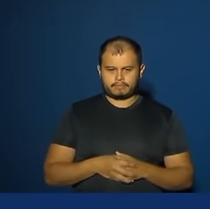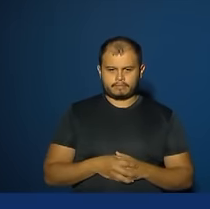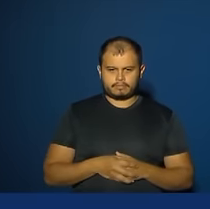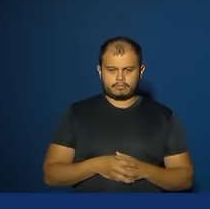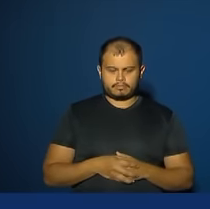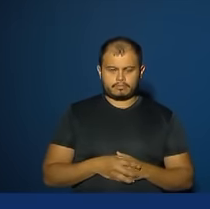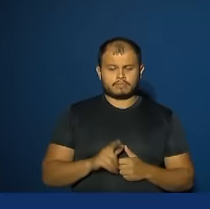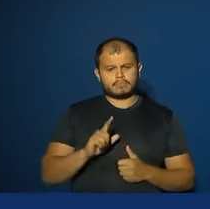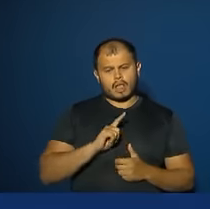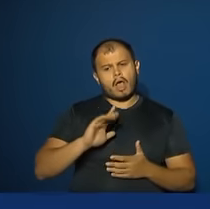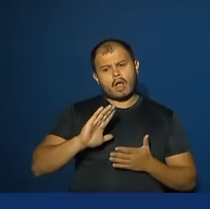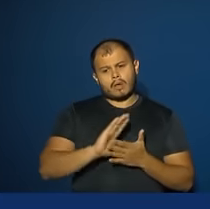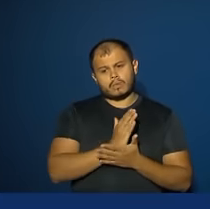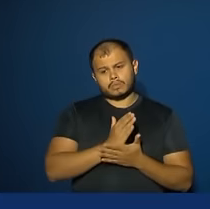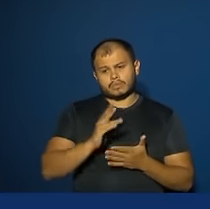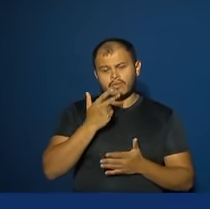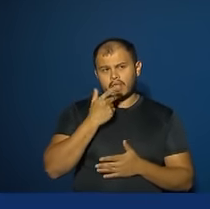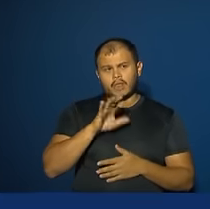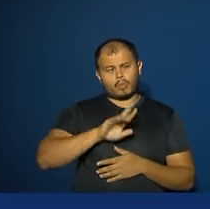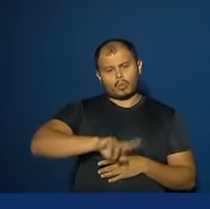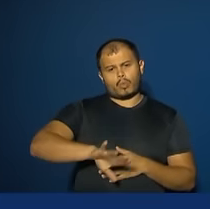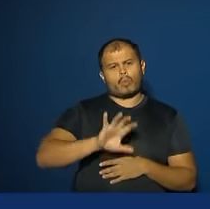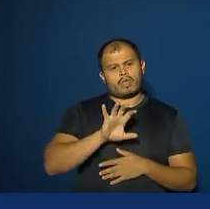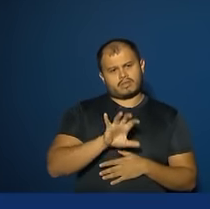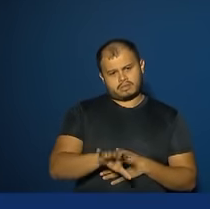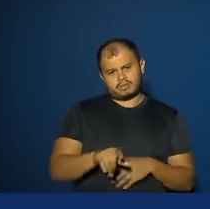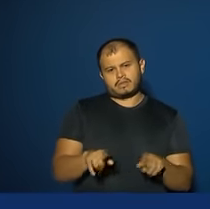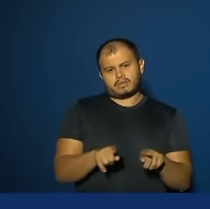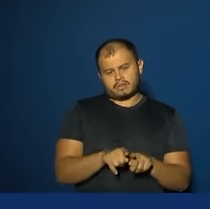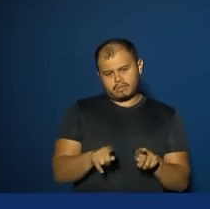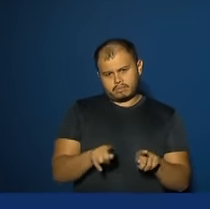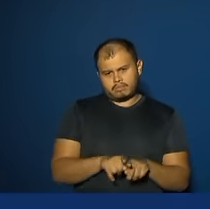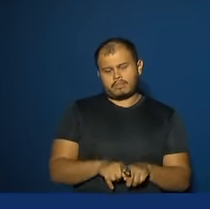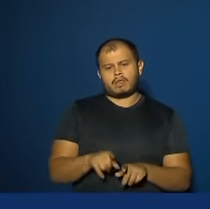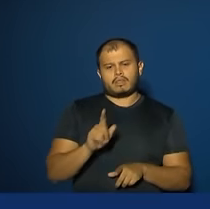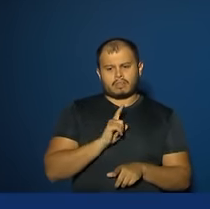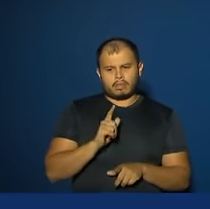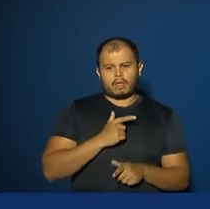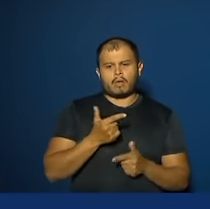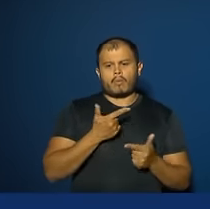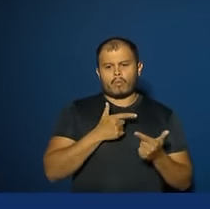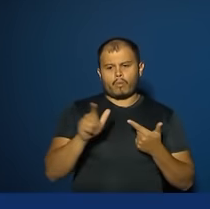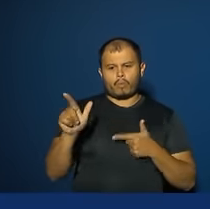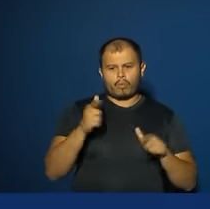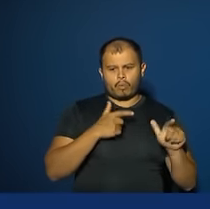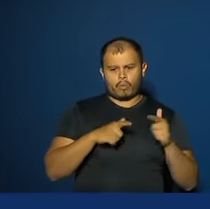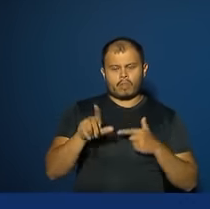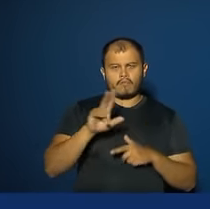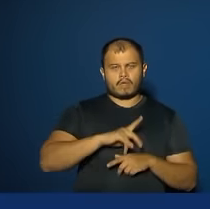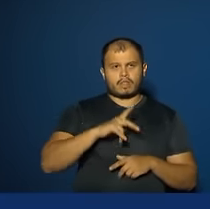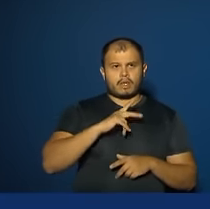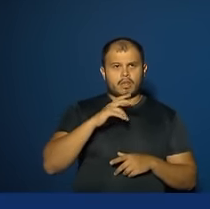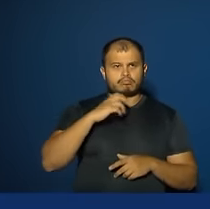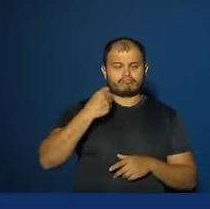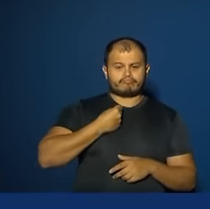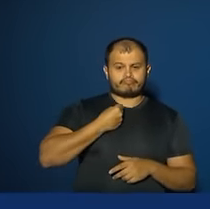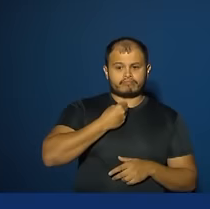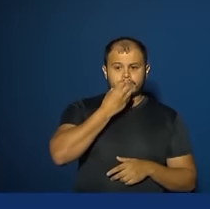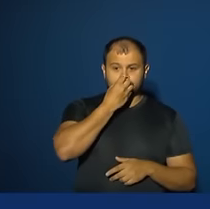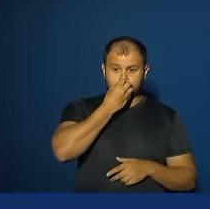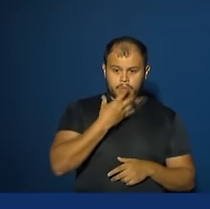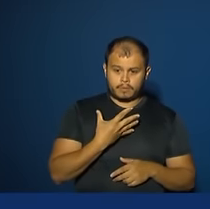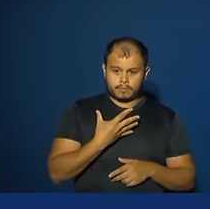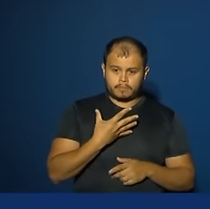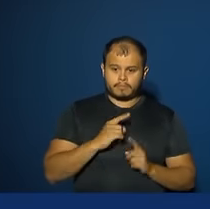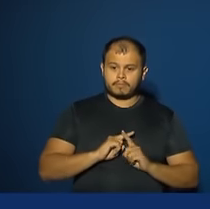E tem os que dizem que, olha, não é bem assim, esses números podem ter vindo bons,